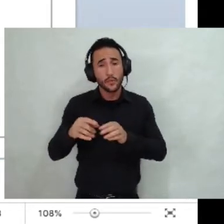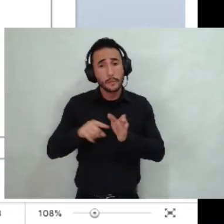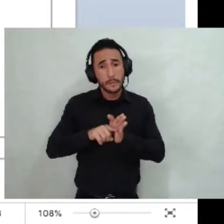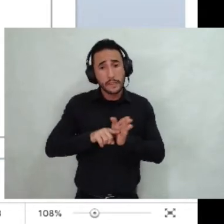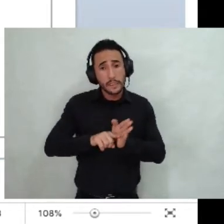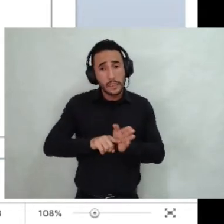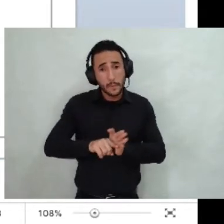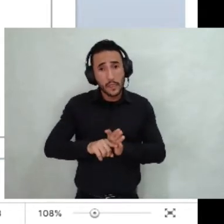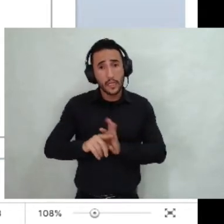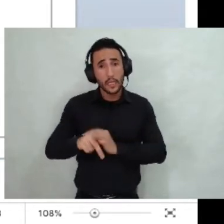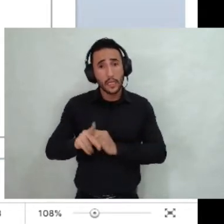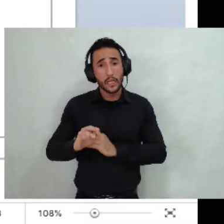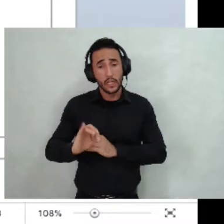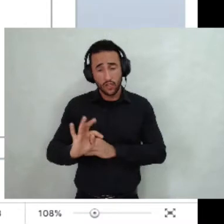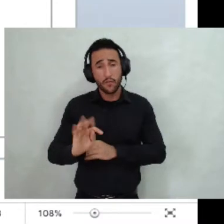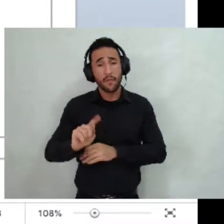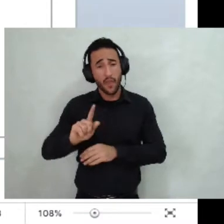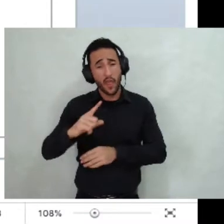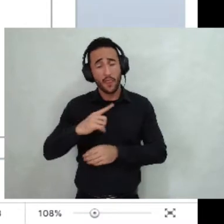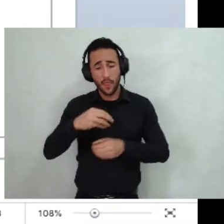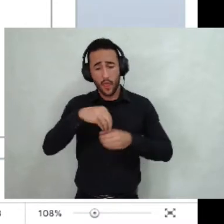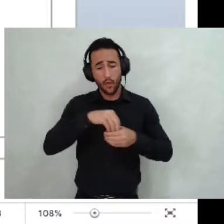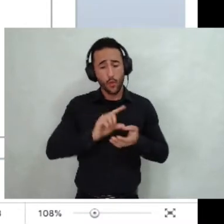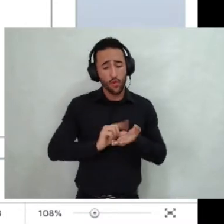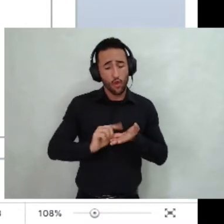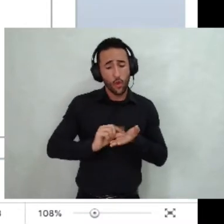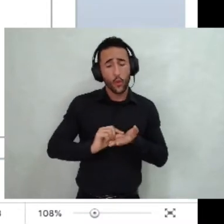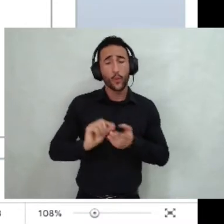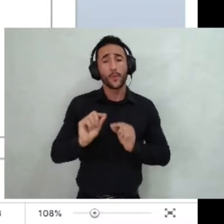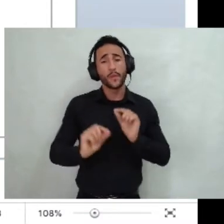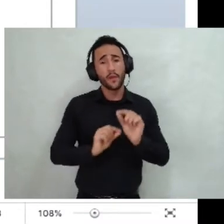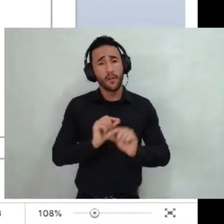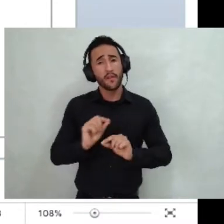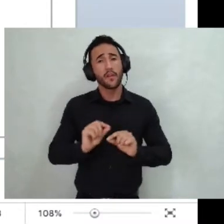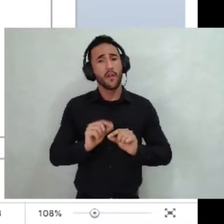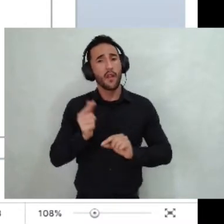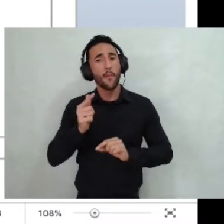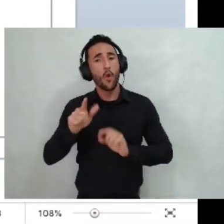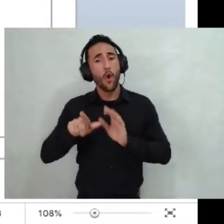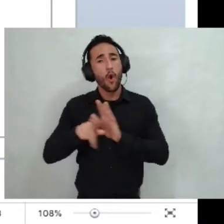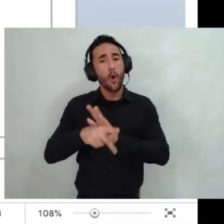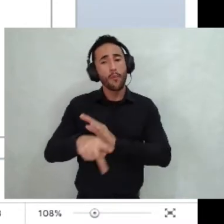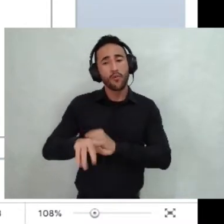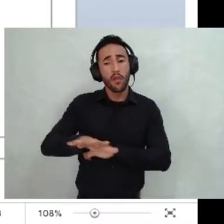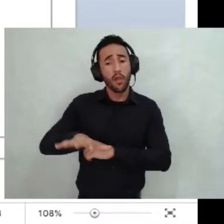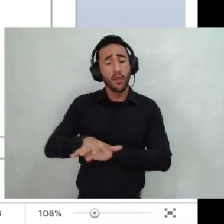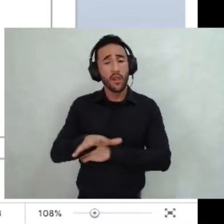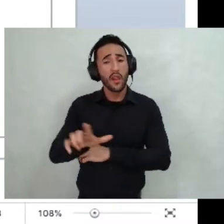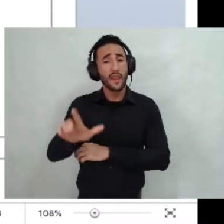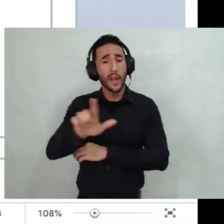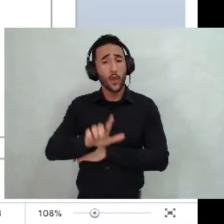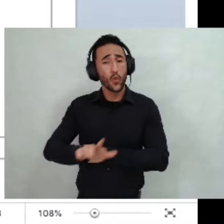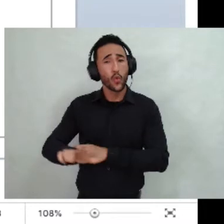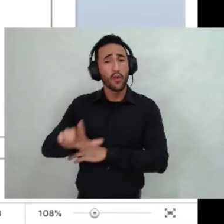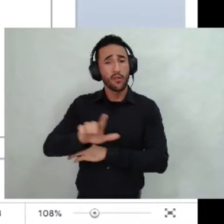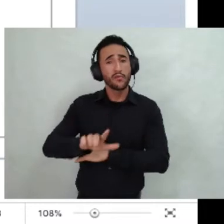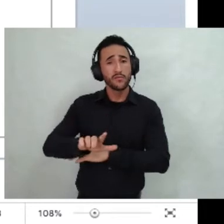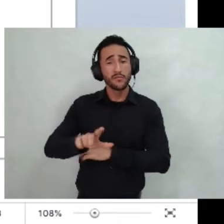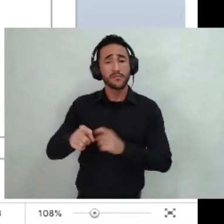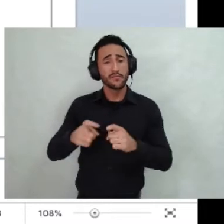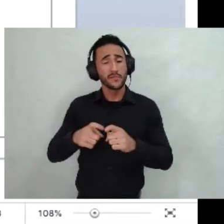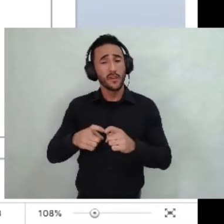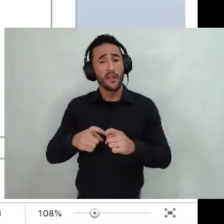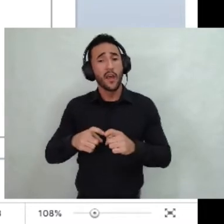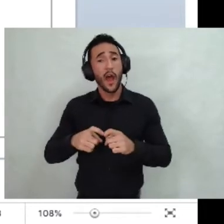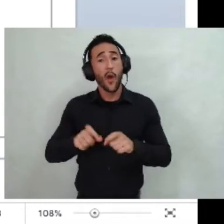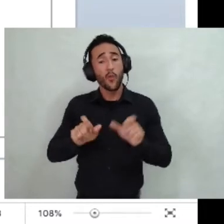influído naqueles artigos, alguns artigos que a gente viu na literatura, que mostravam pacientes que tinham alta